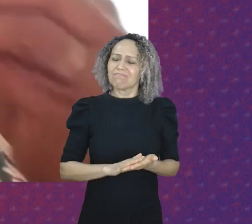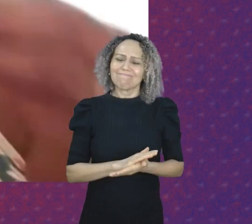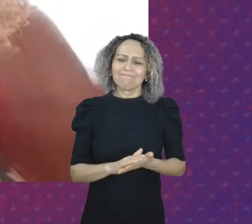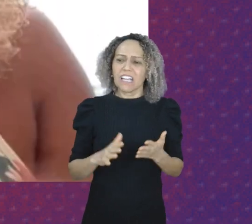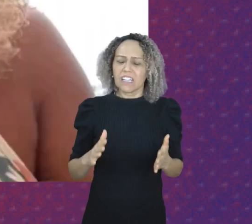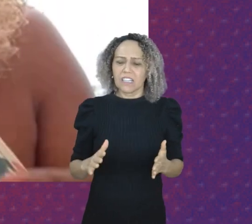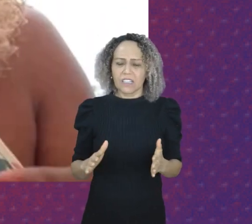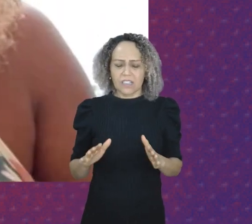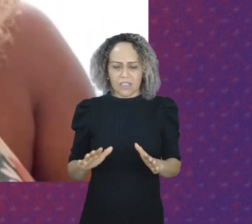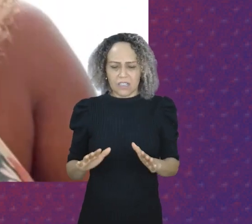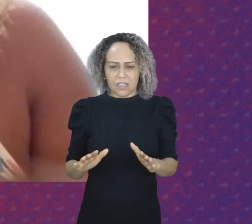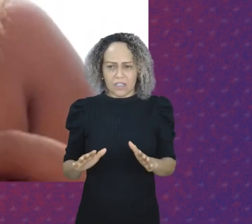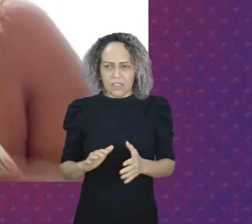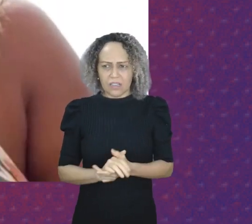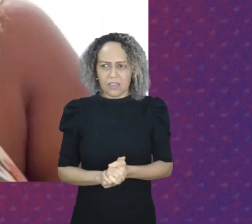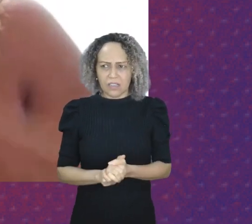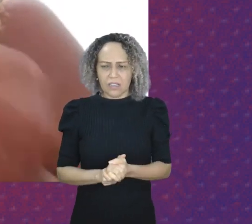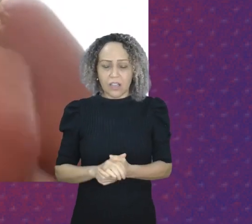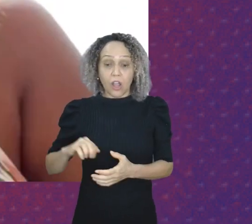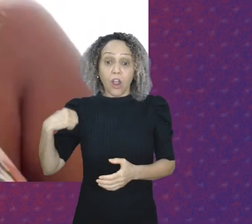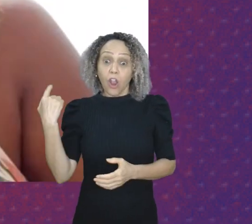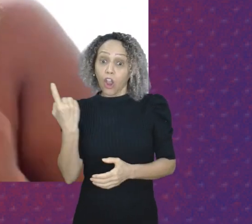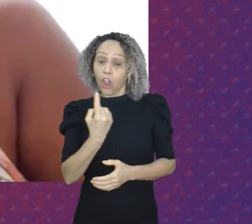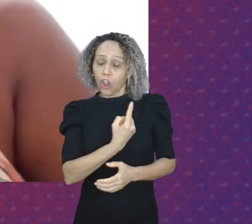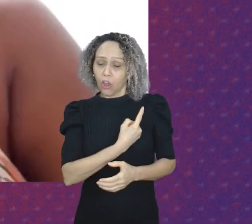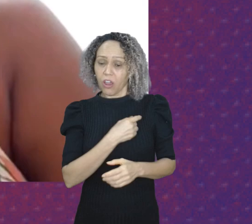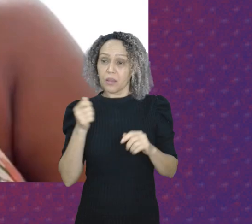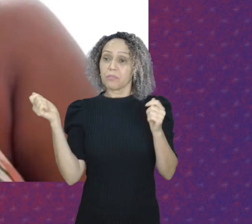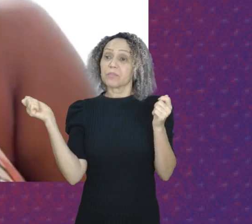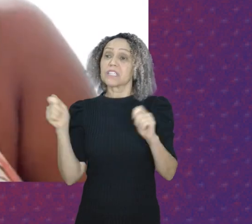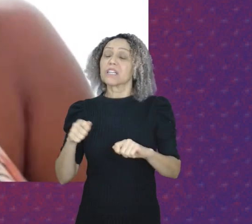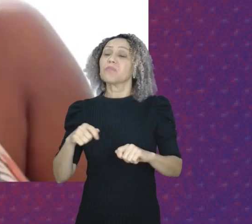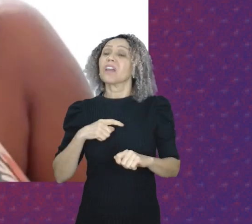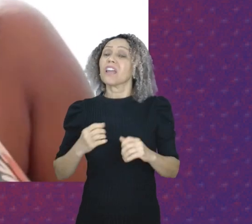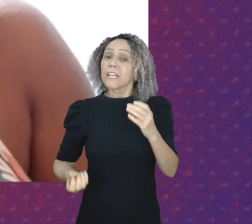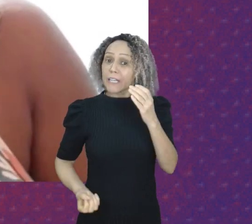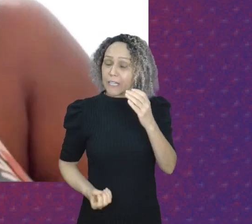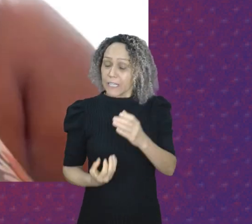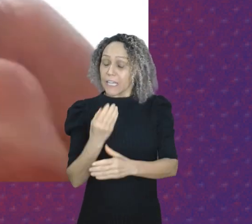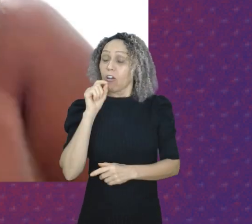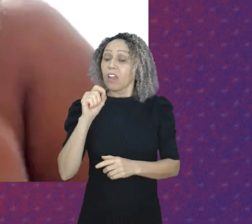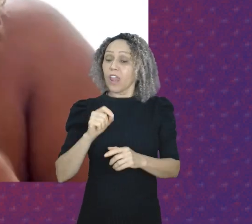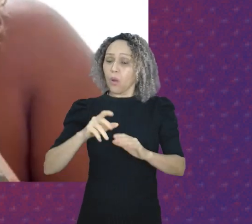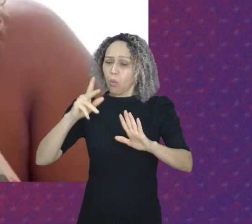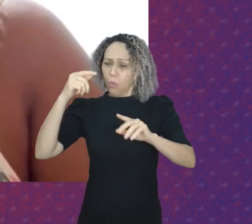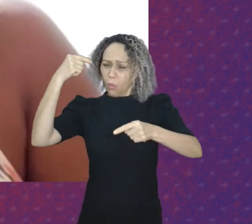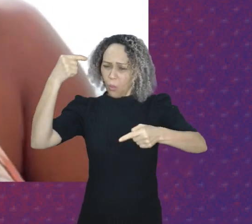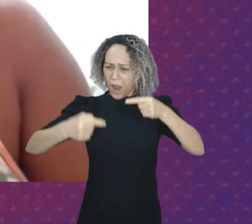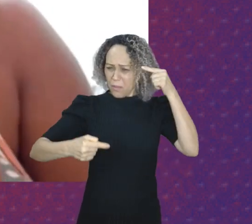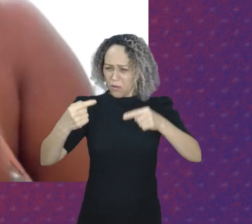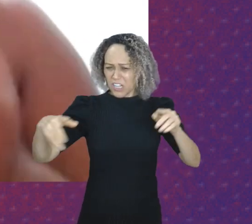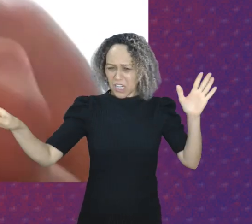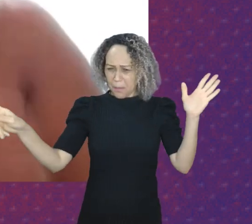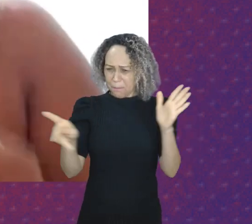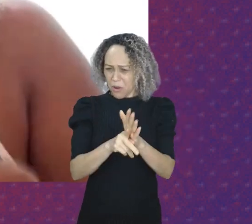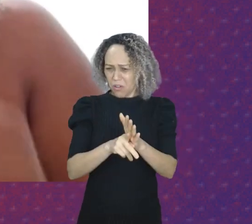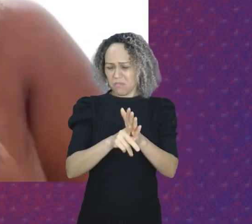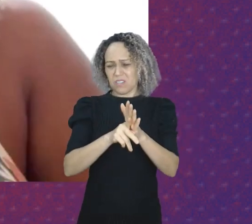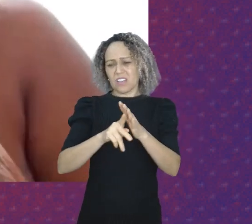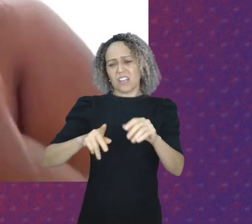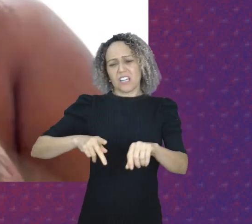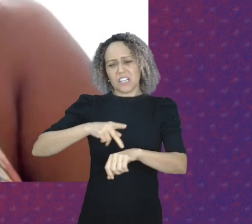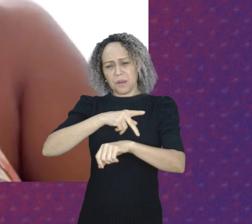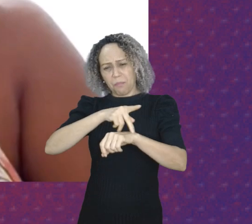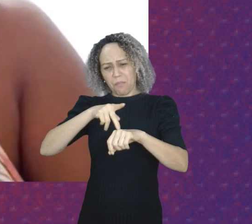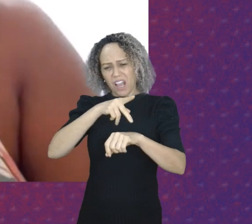dos decretos para, de fato, criar uma política de Estado. E a política de Estado é criar um